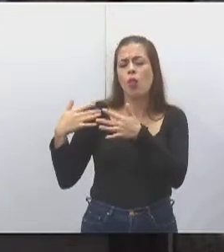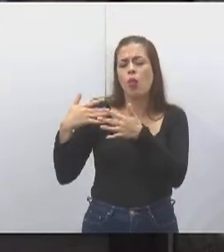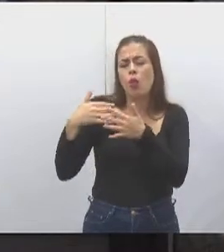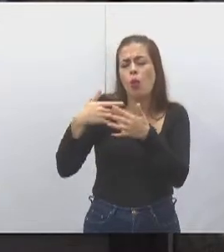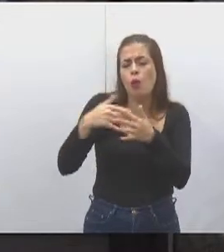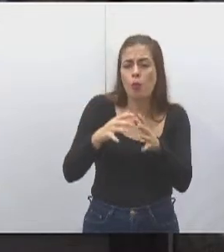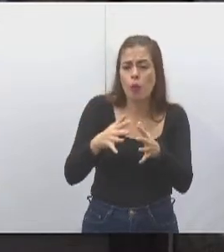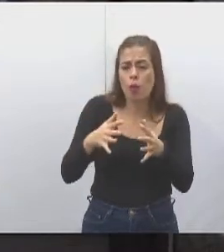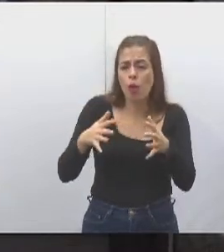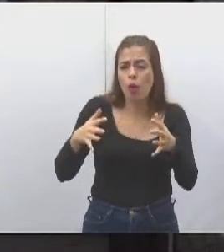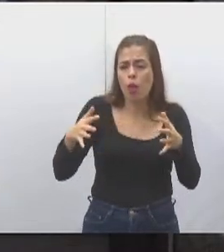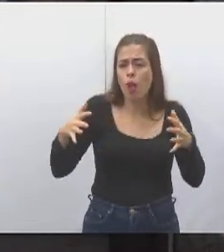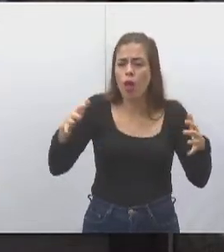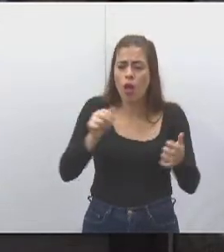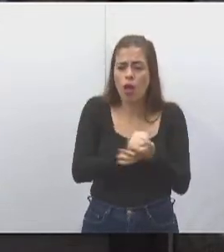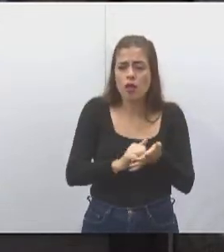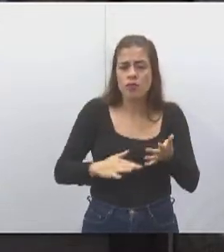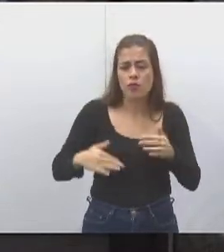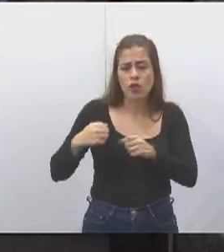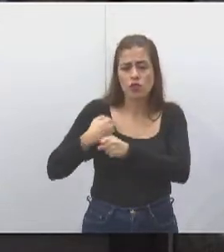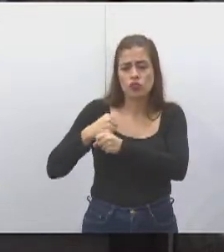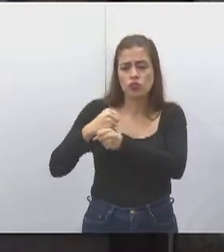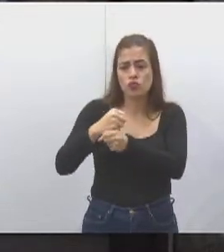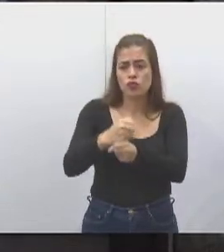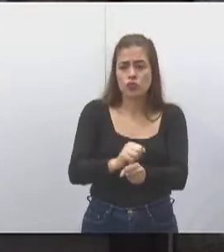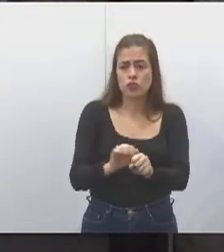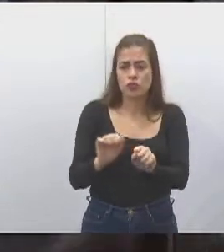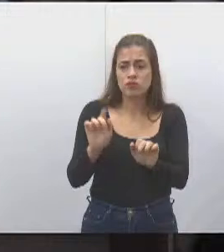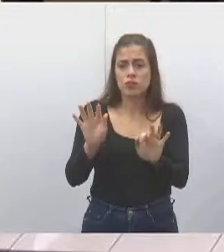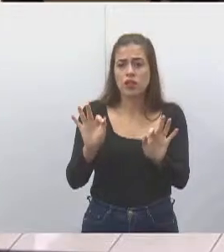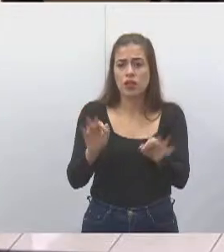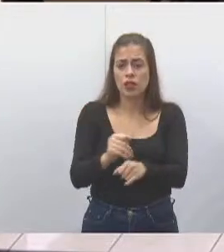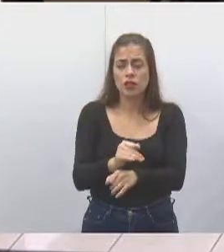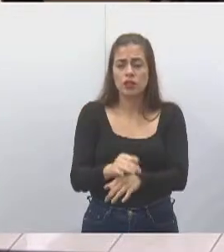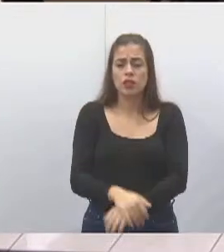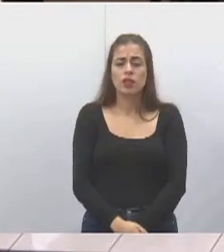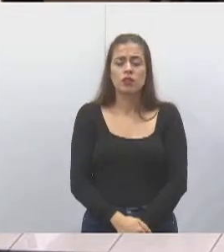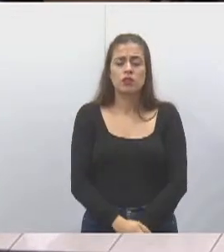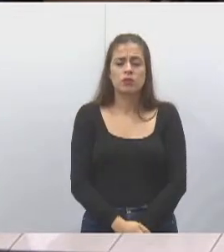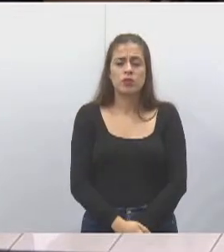ali as suas atividades ao longo dos anos. Eu acho que é isso.